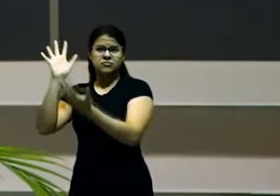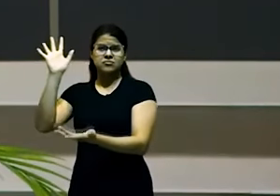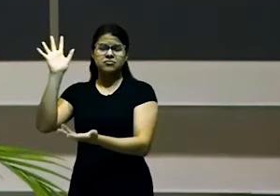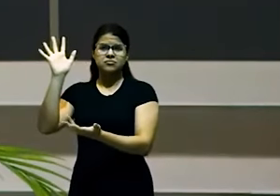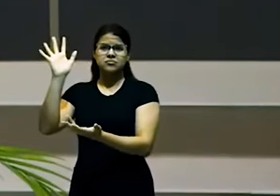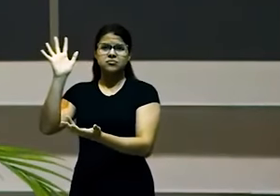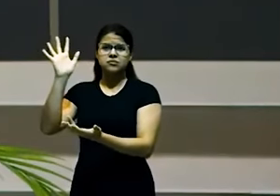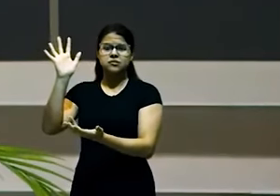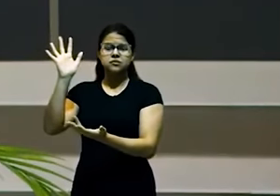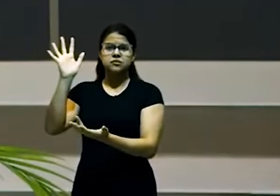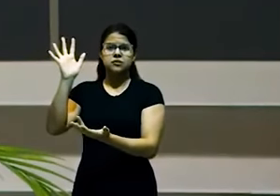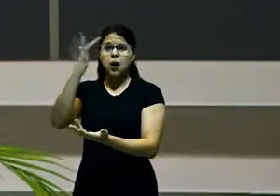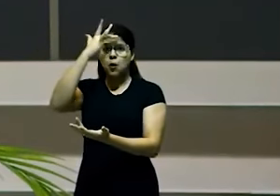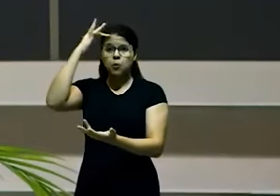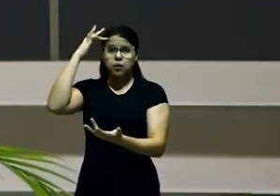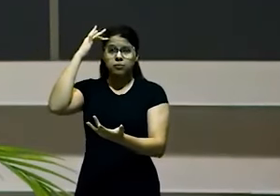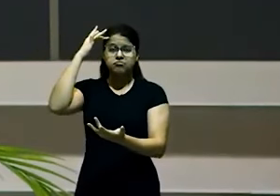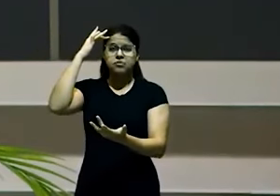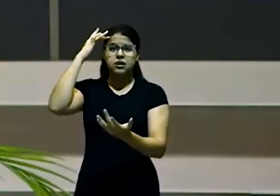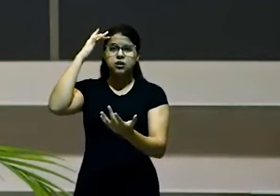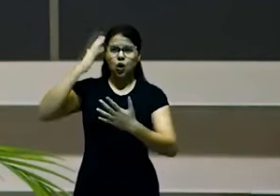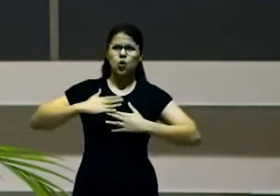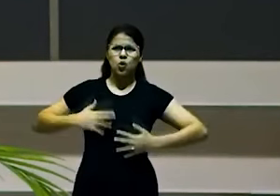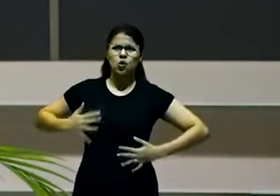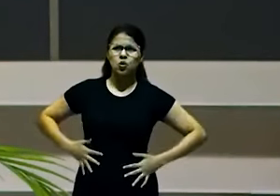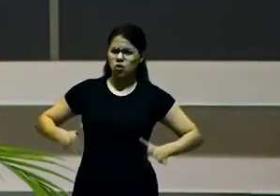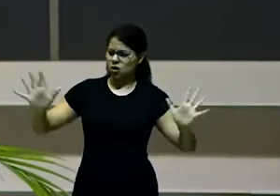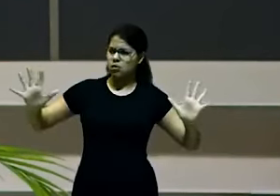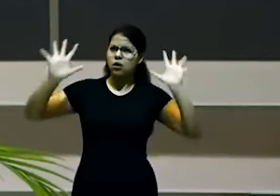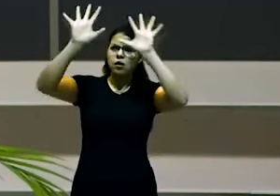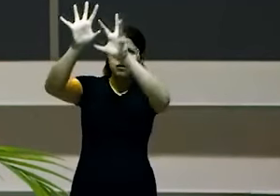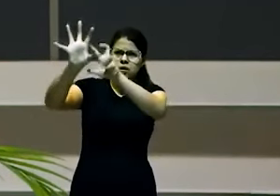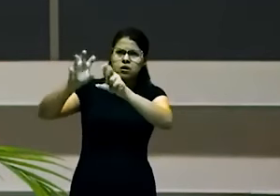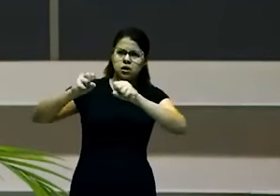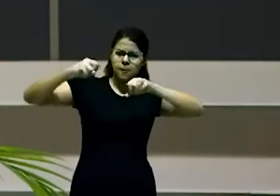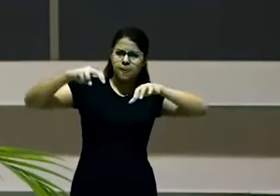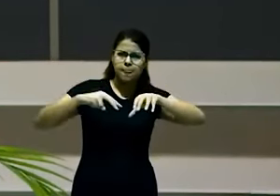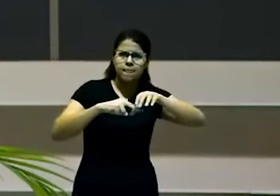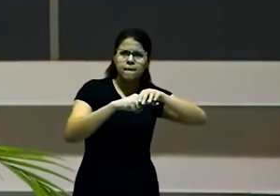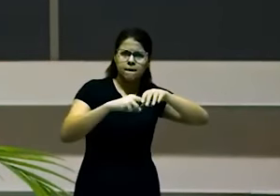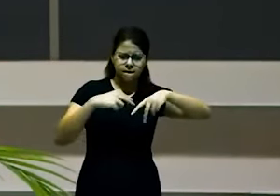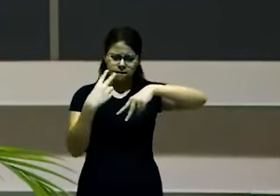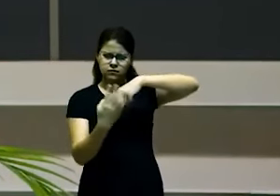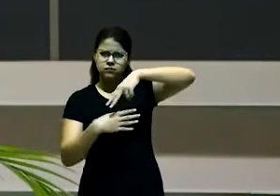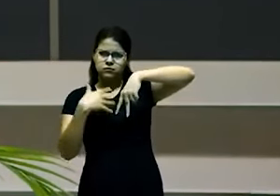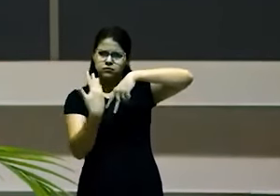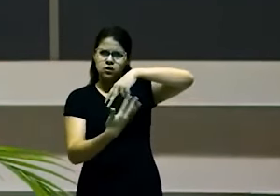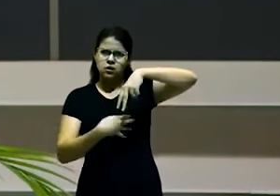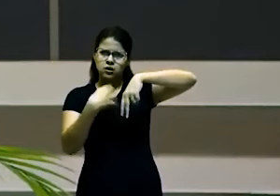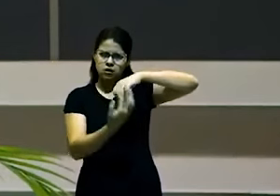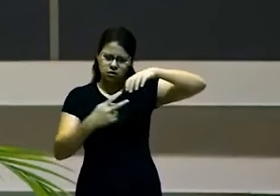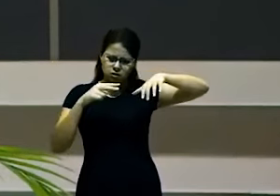corpo de Jesus e não foi Pedro quem fez isso alguém enrola o corpo de Jesus num linho